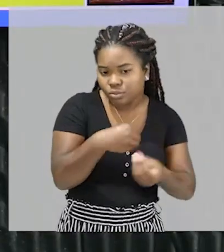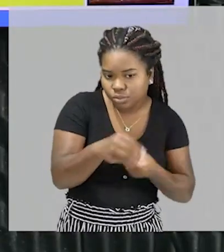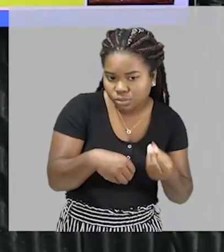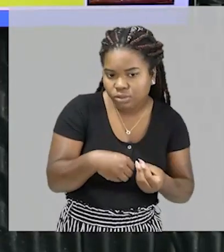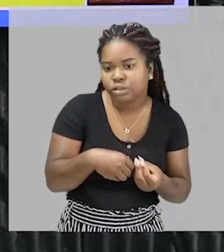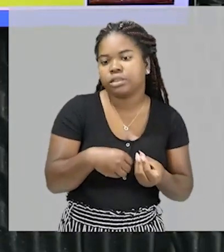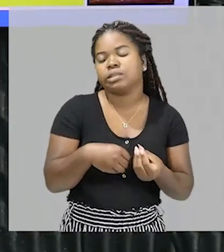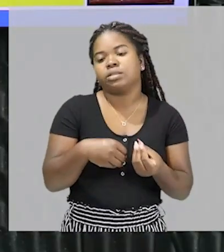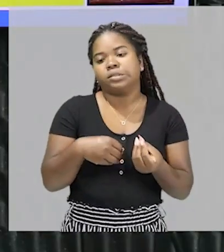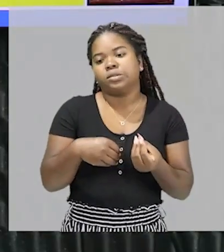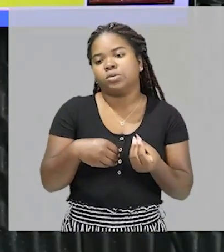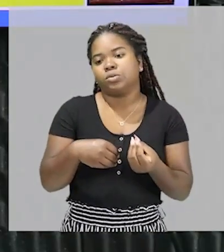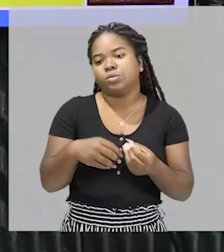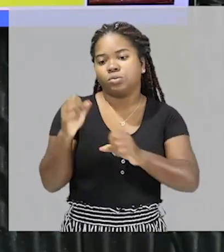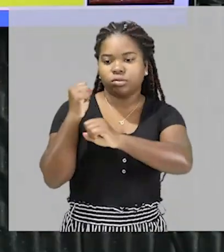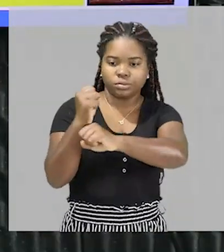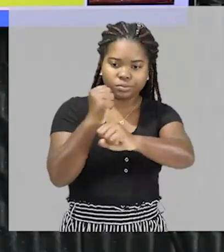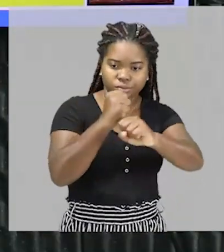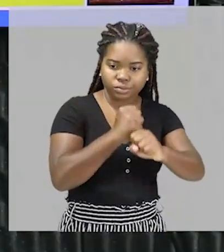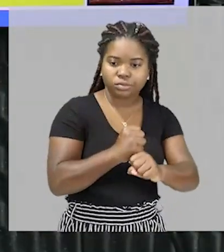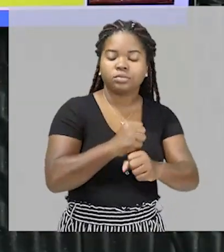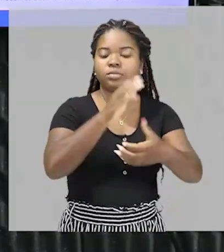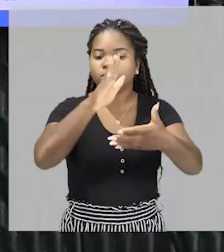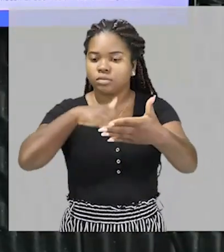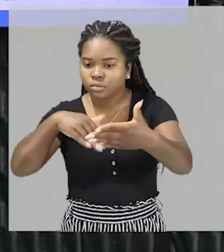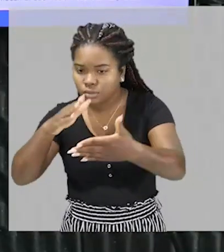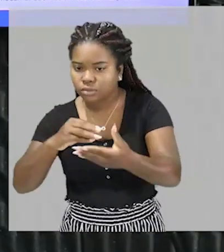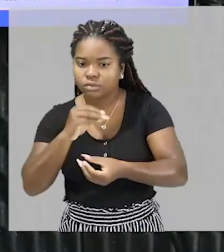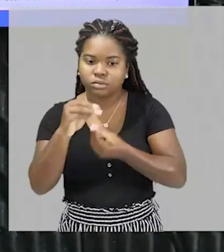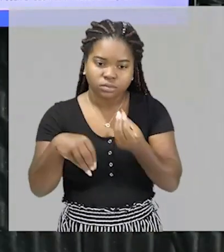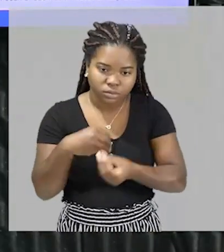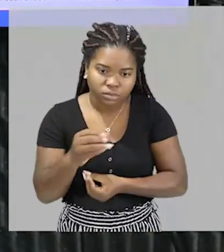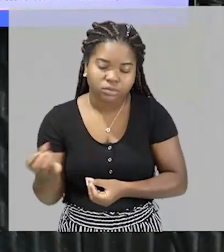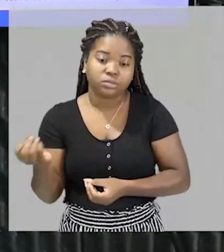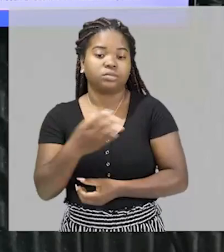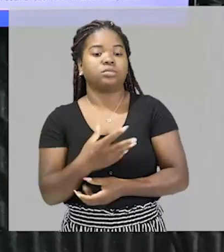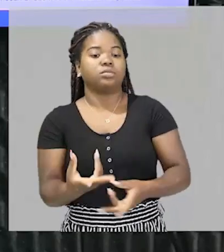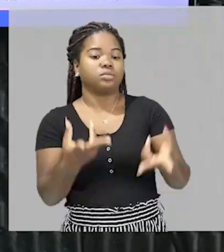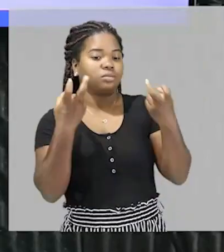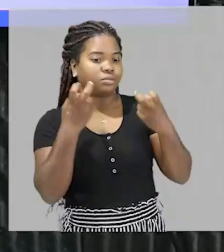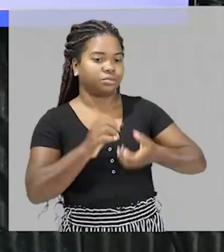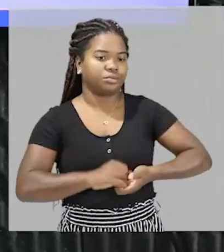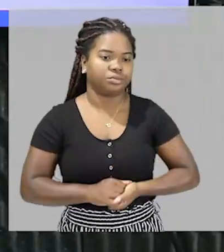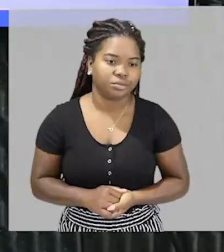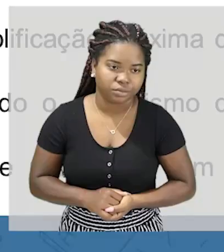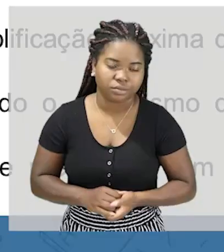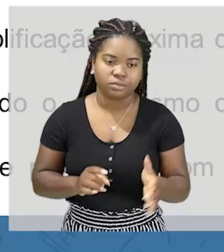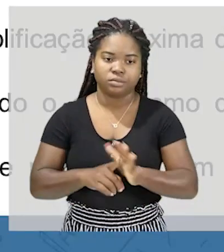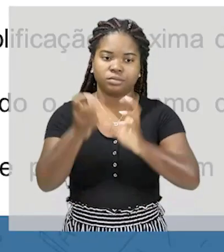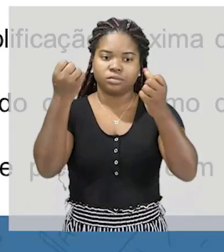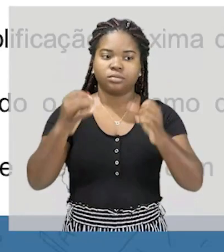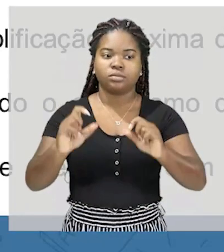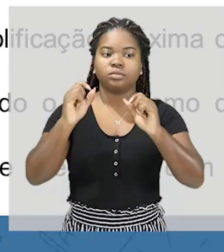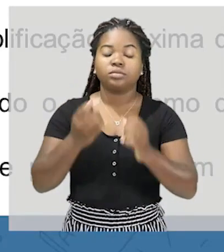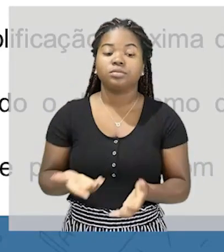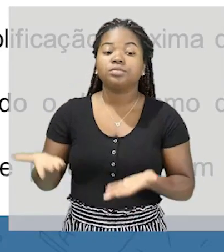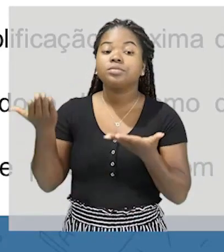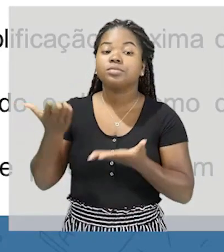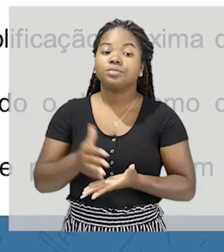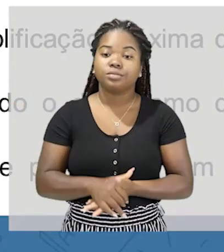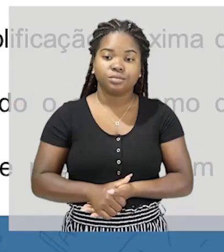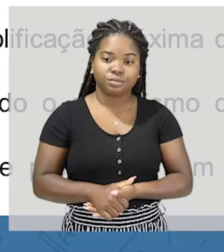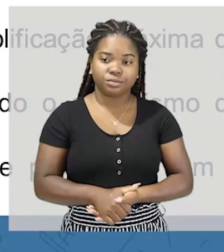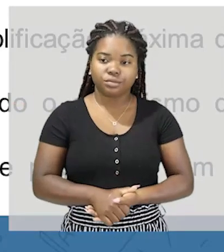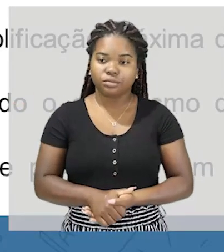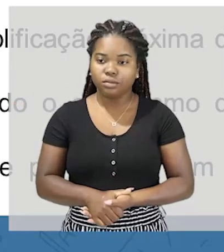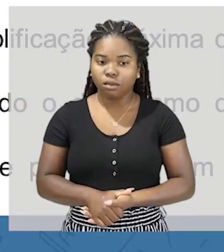um ready-made, uma escultura nesse caso, com pintura e transforma numa nova perspectiva artística. A questão é, a obra de